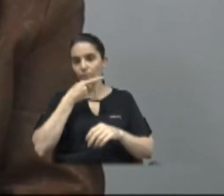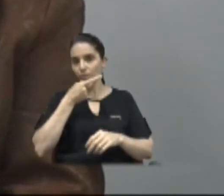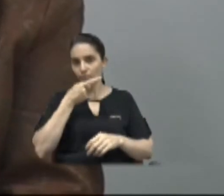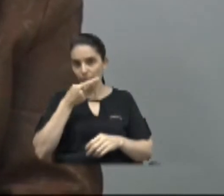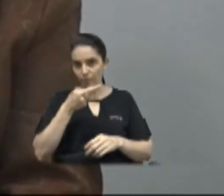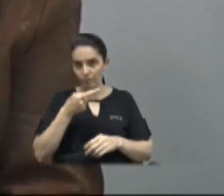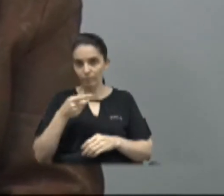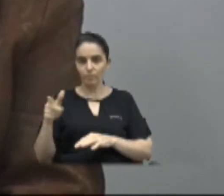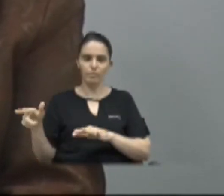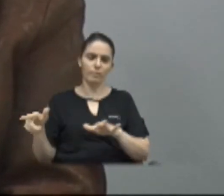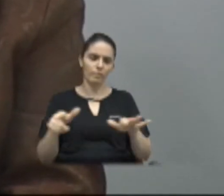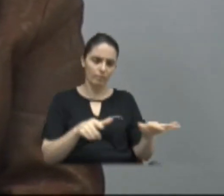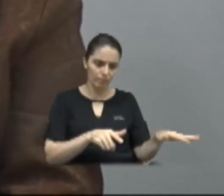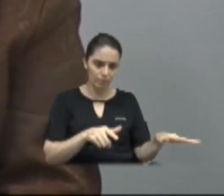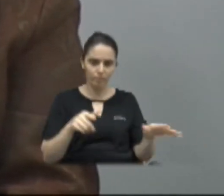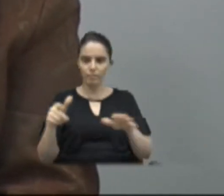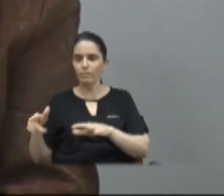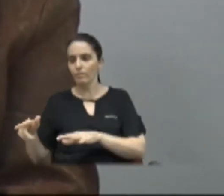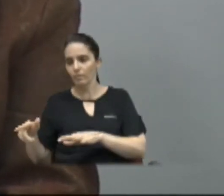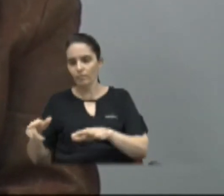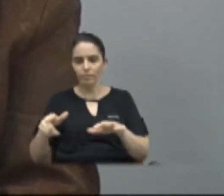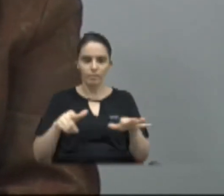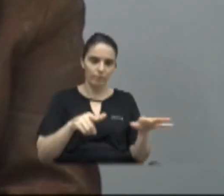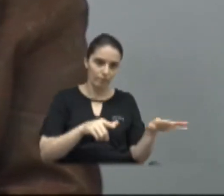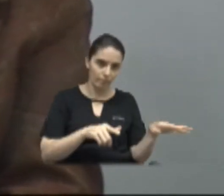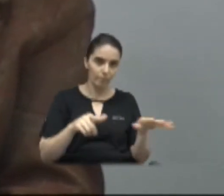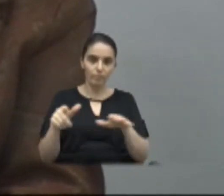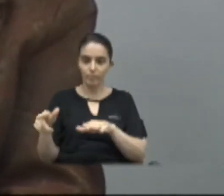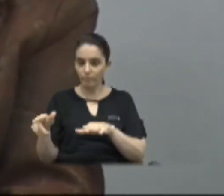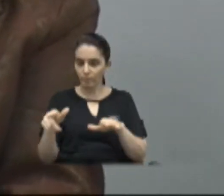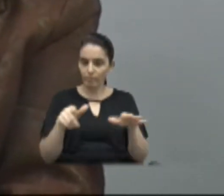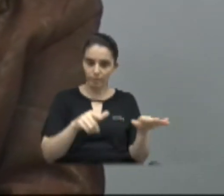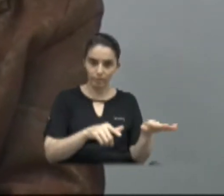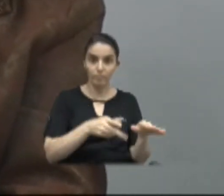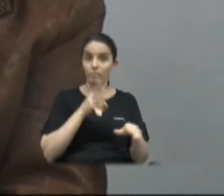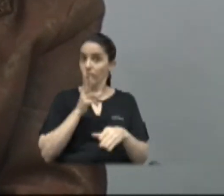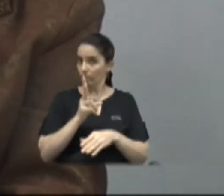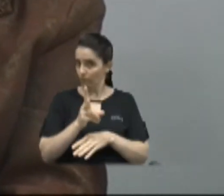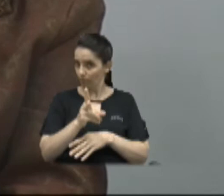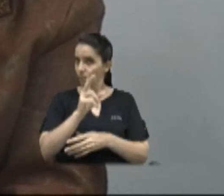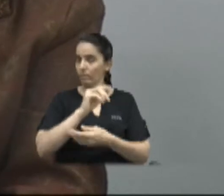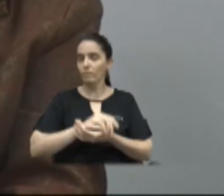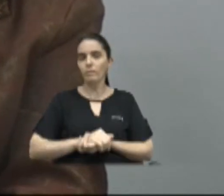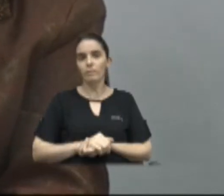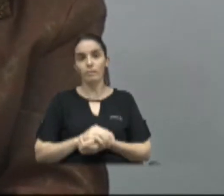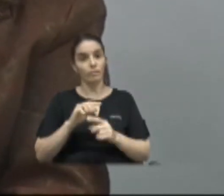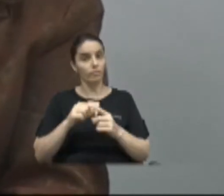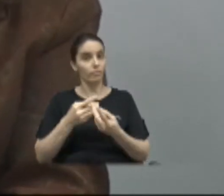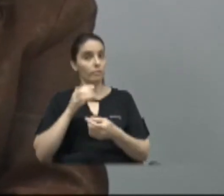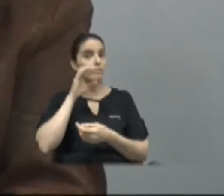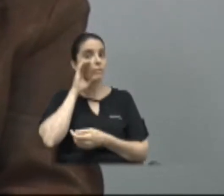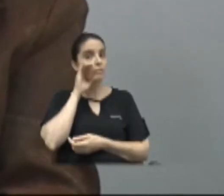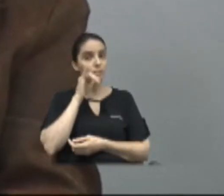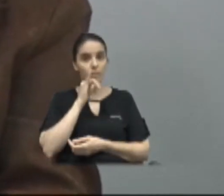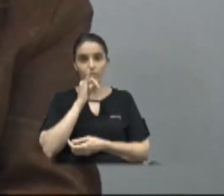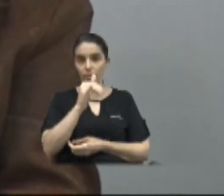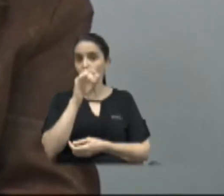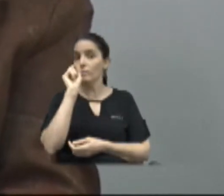toda semana. Toda semana nós vamos ter que falar sobre esse assunto. Mas eu não posso deixar de falar uma coisa